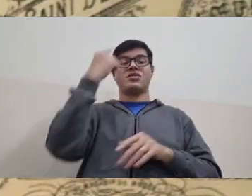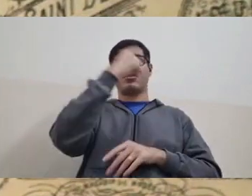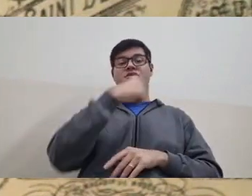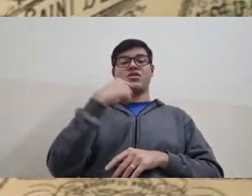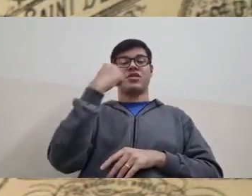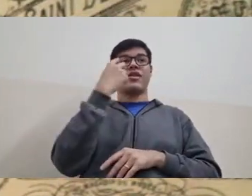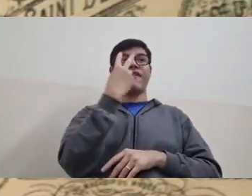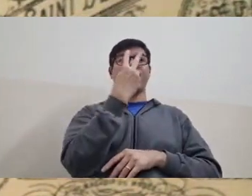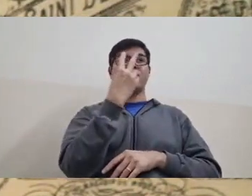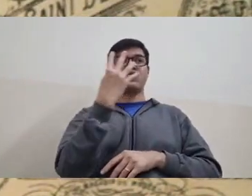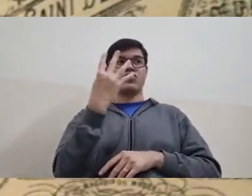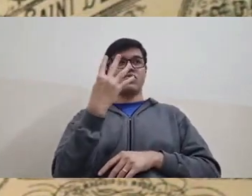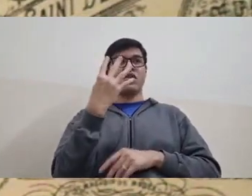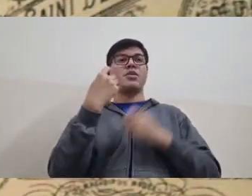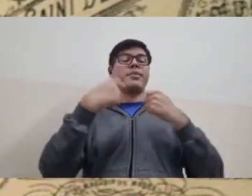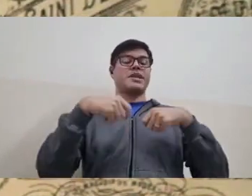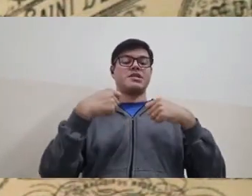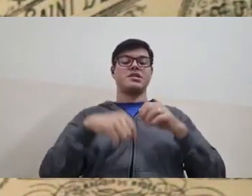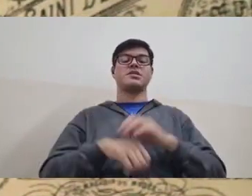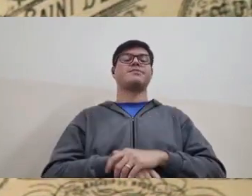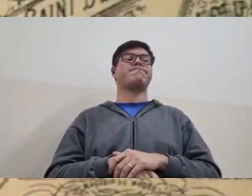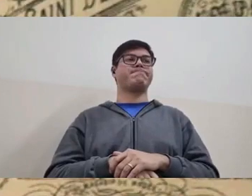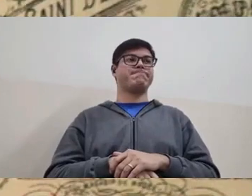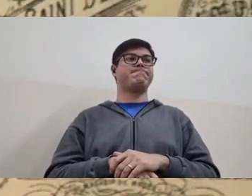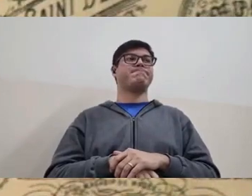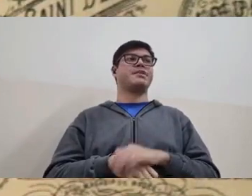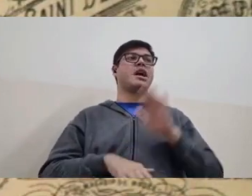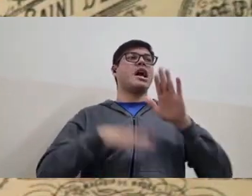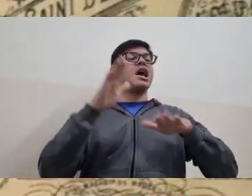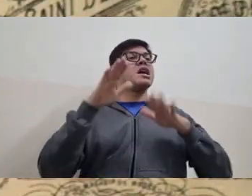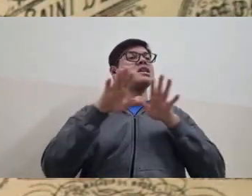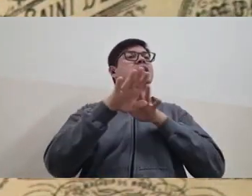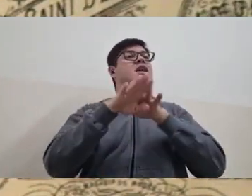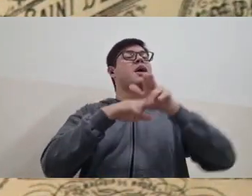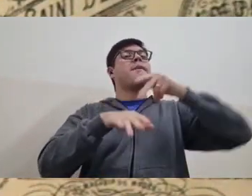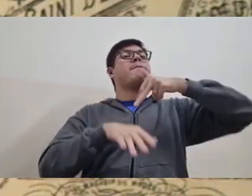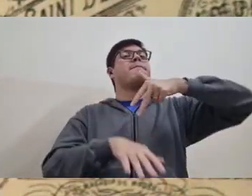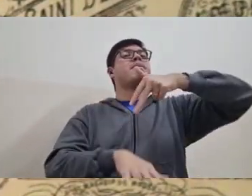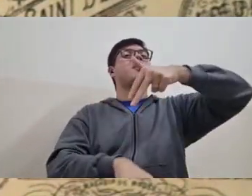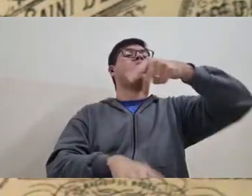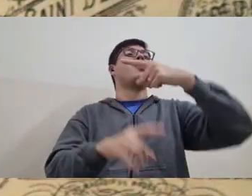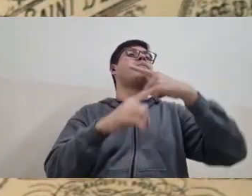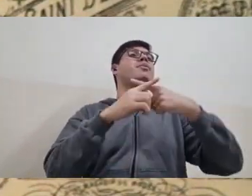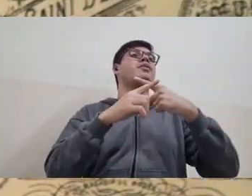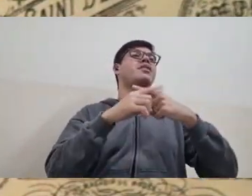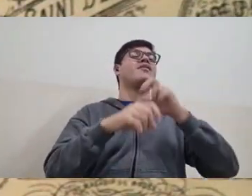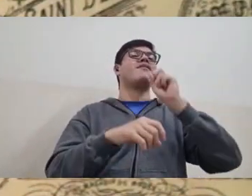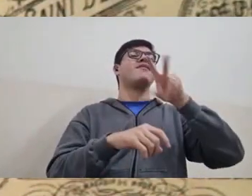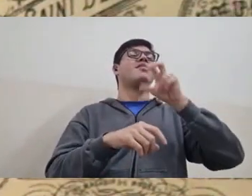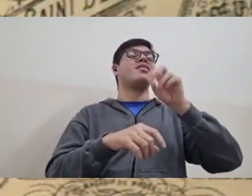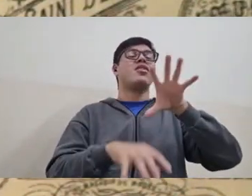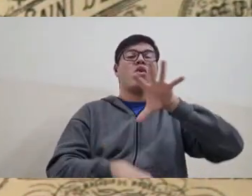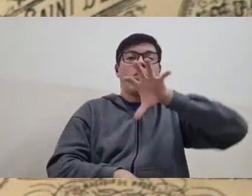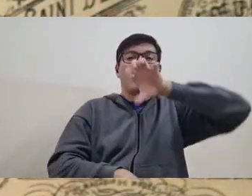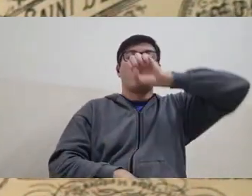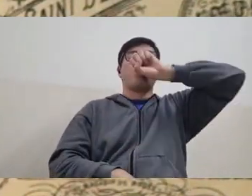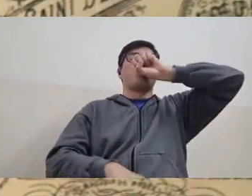24 horas que naquela calçada... Trânsito de pedestre ali, por exemplo. Exatamente. Por conta do material